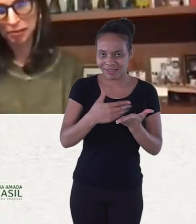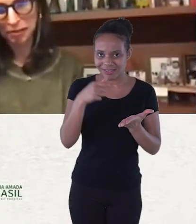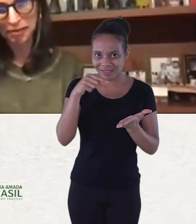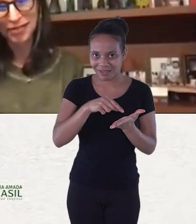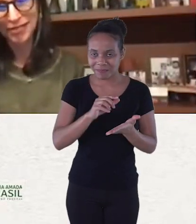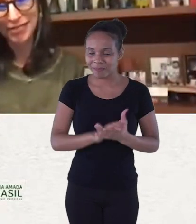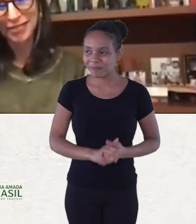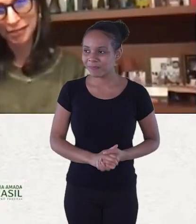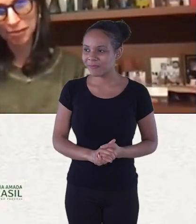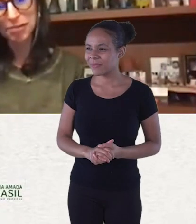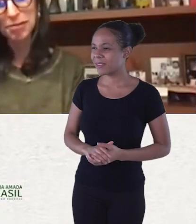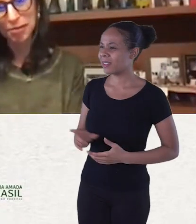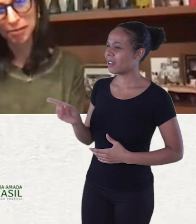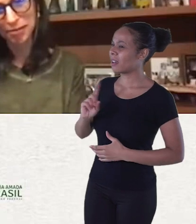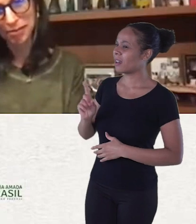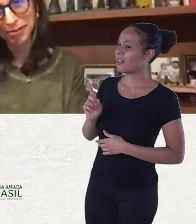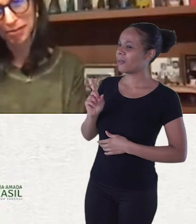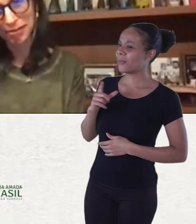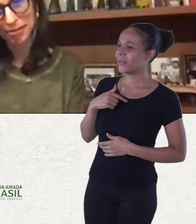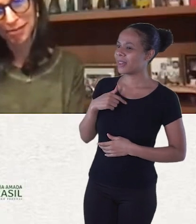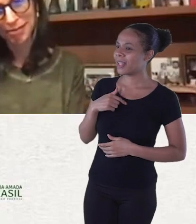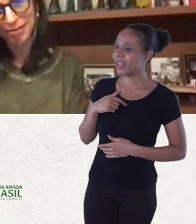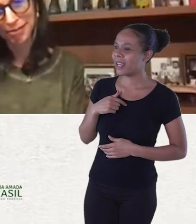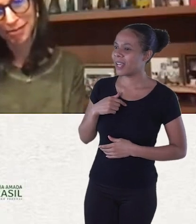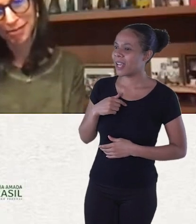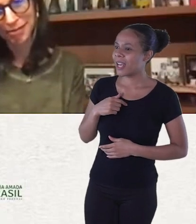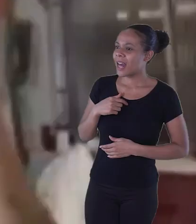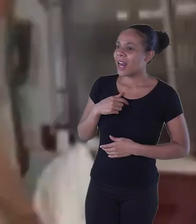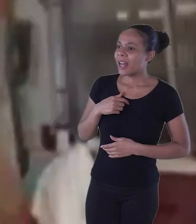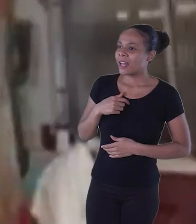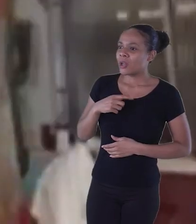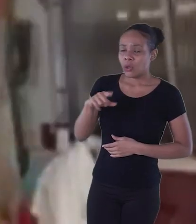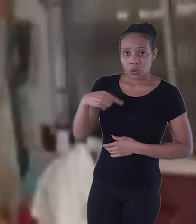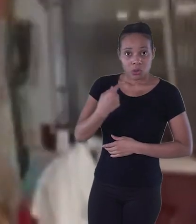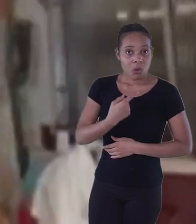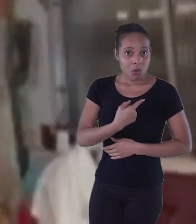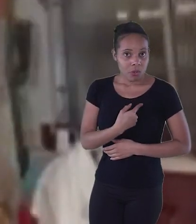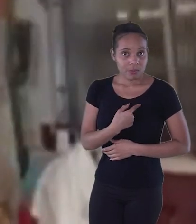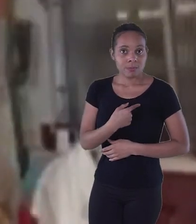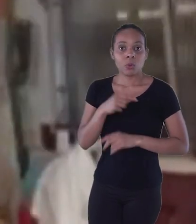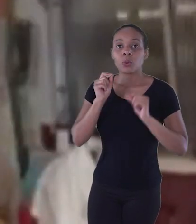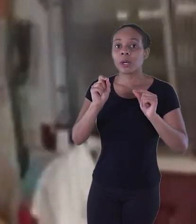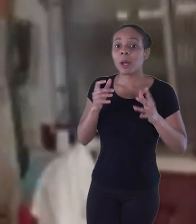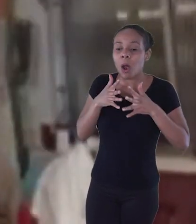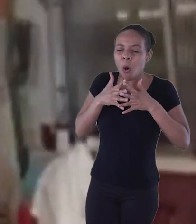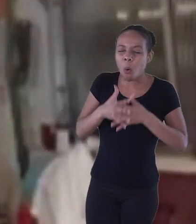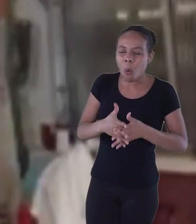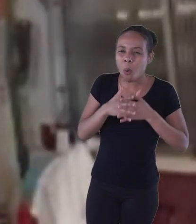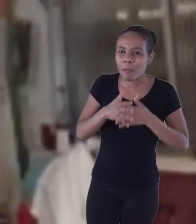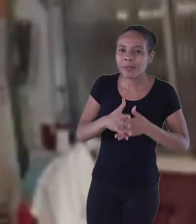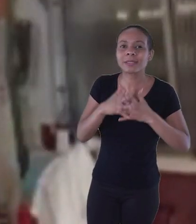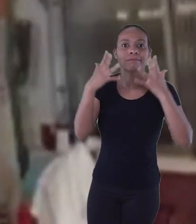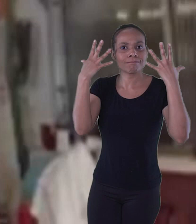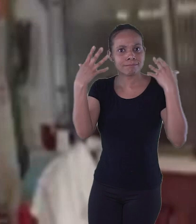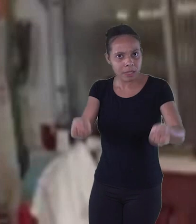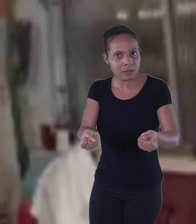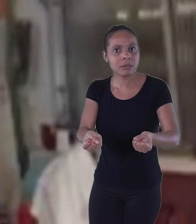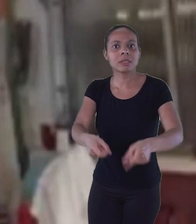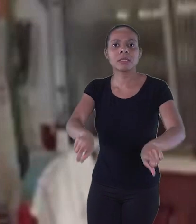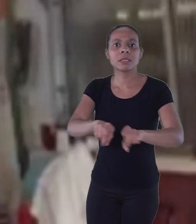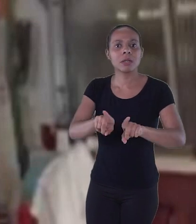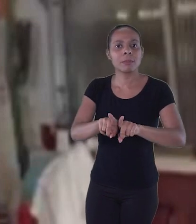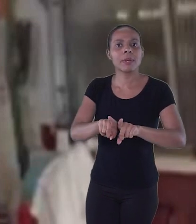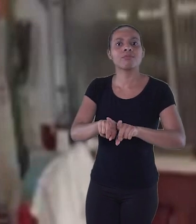Nesse sentido foi que também a gente assume as complexidades também da história